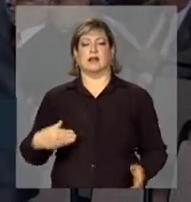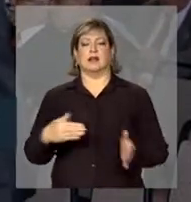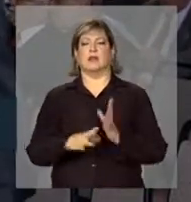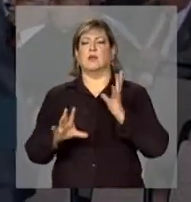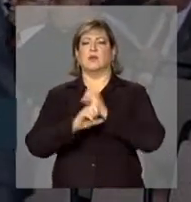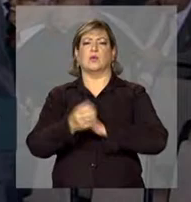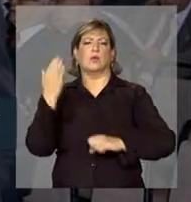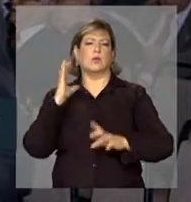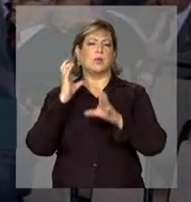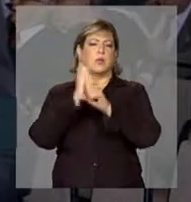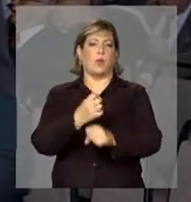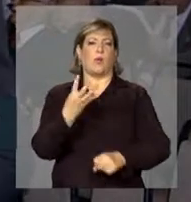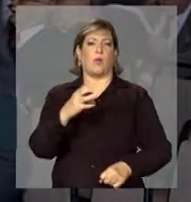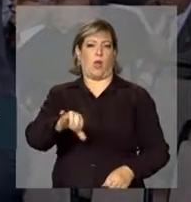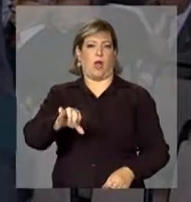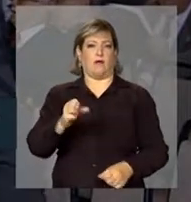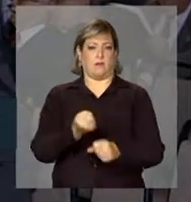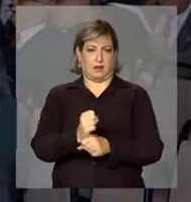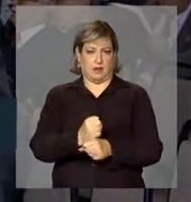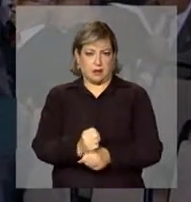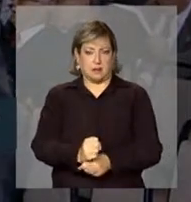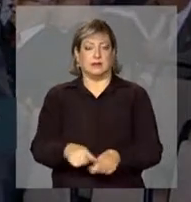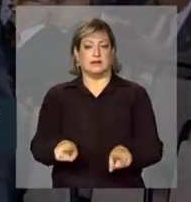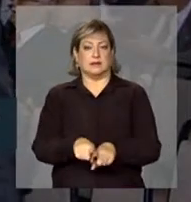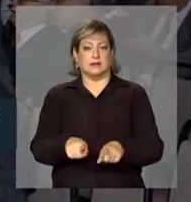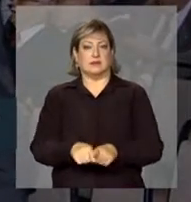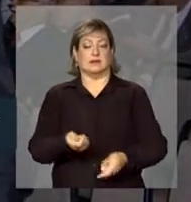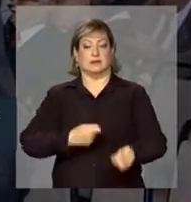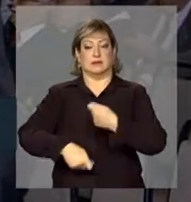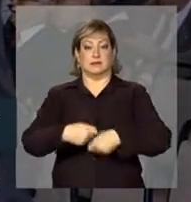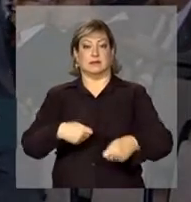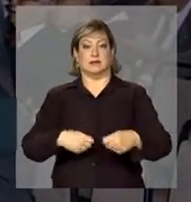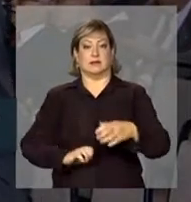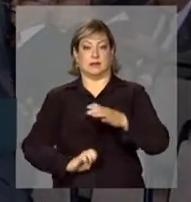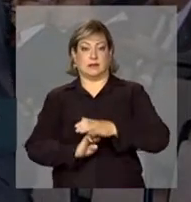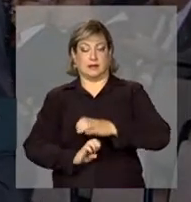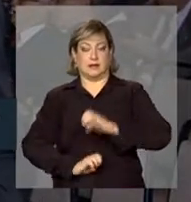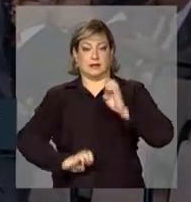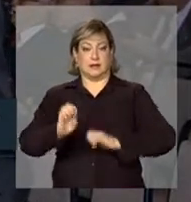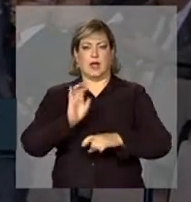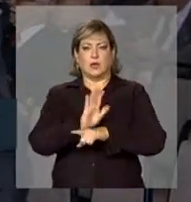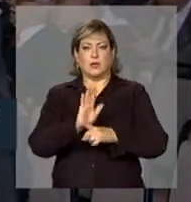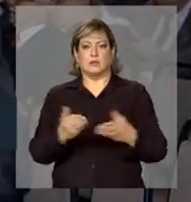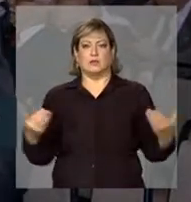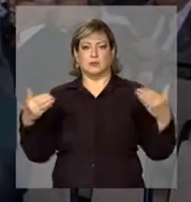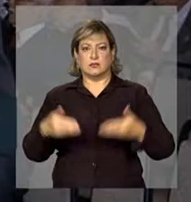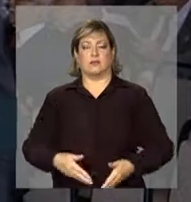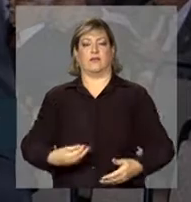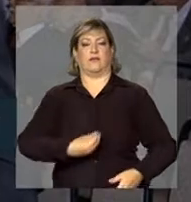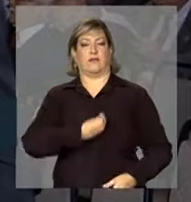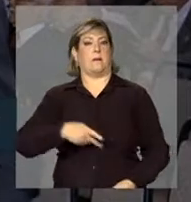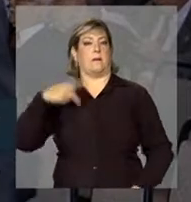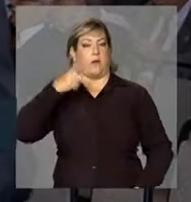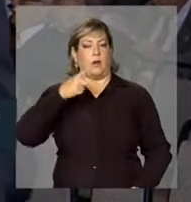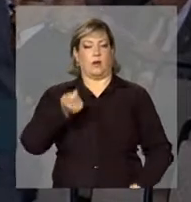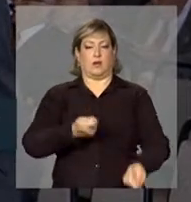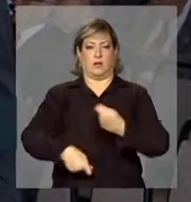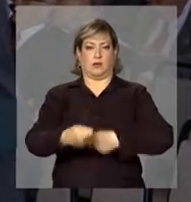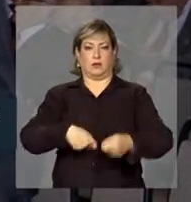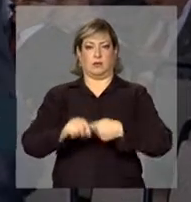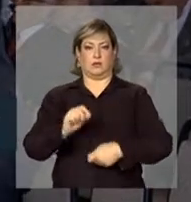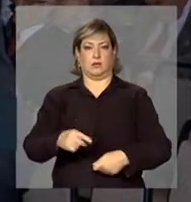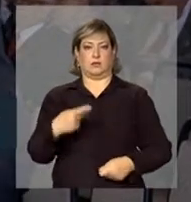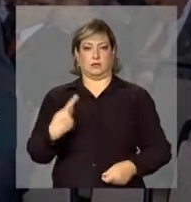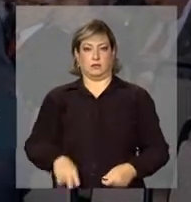49 anos e tem a missão de integrar o empresariado paulista e estimulá-los a participar da vida política, econômica e